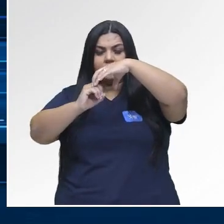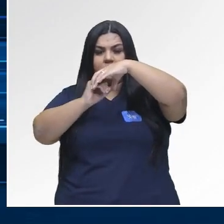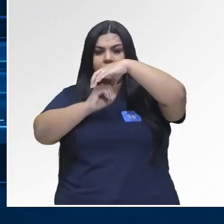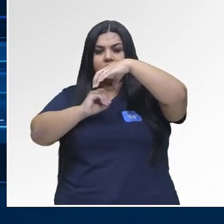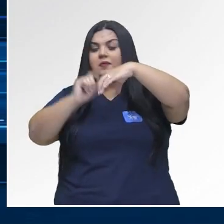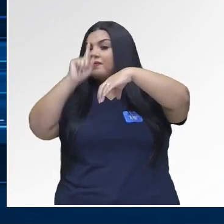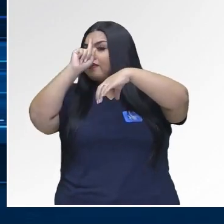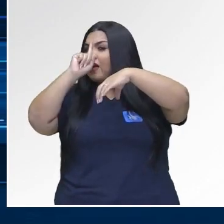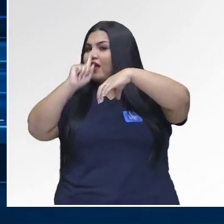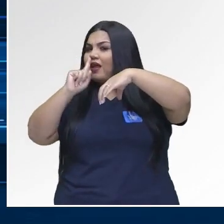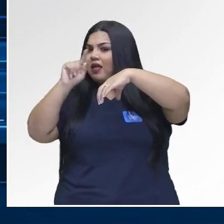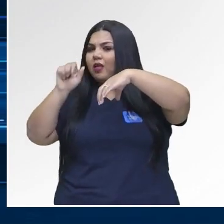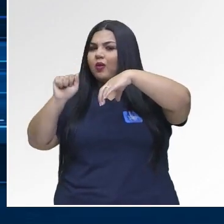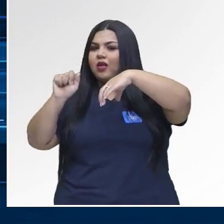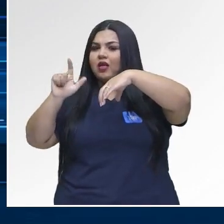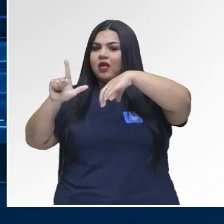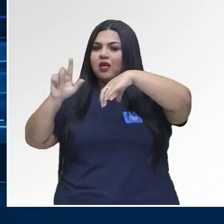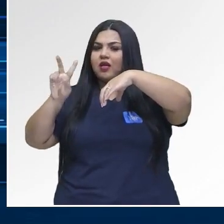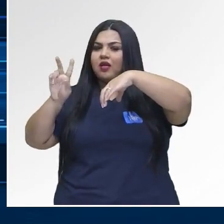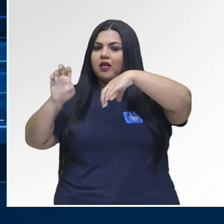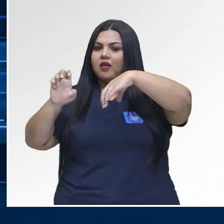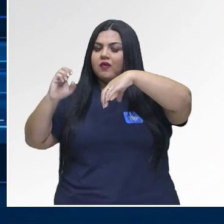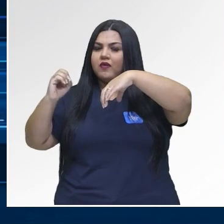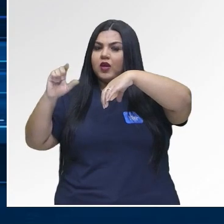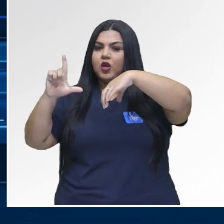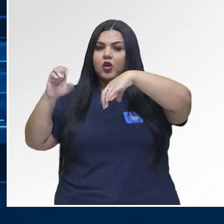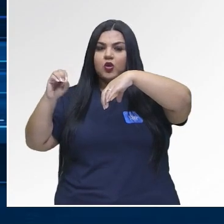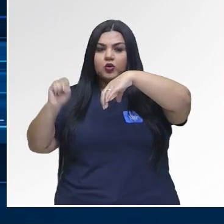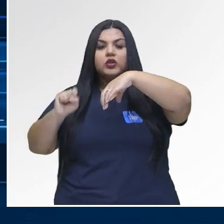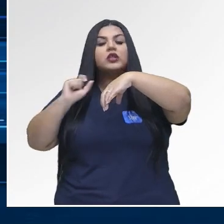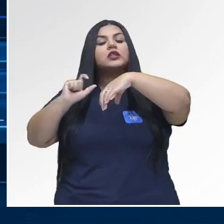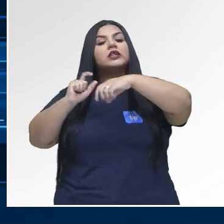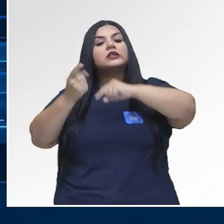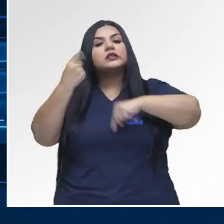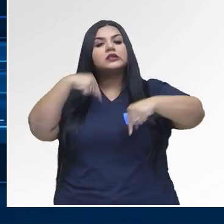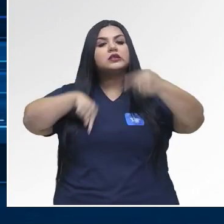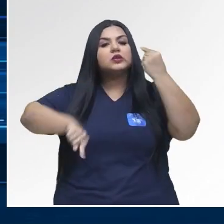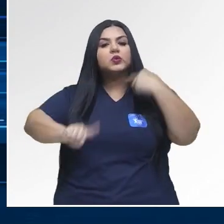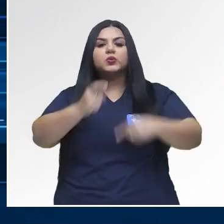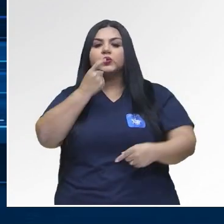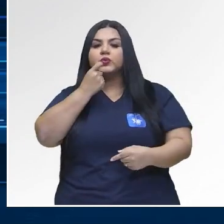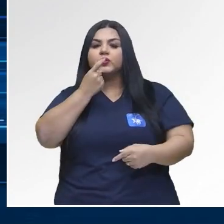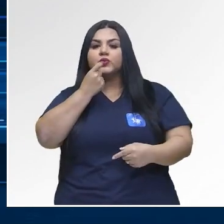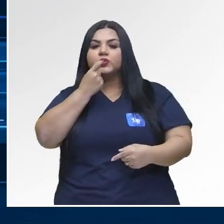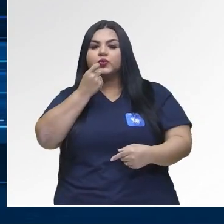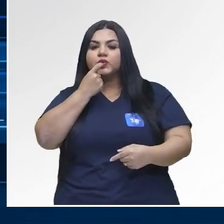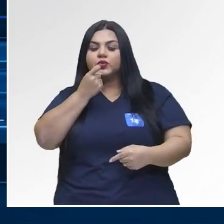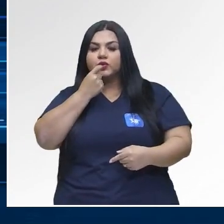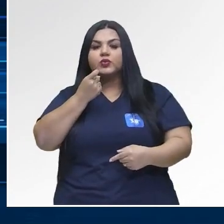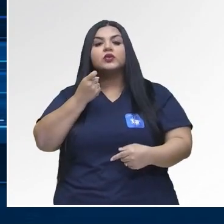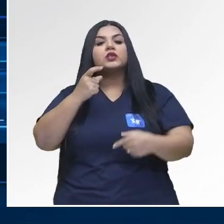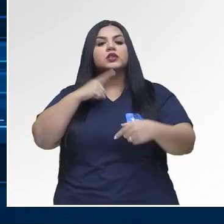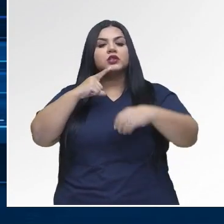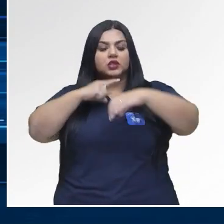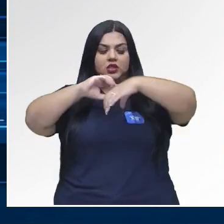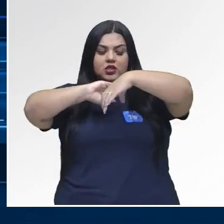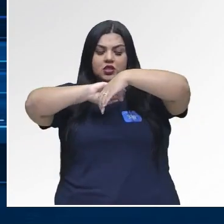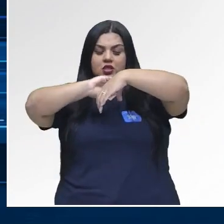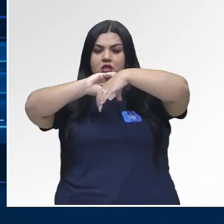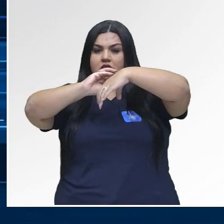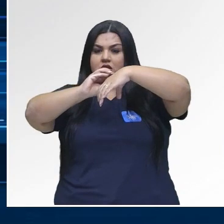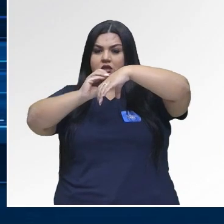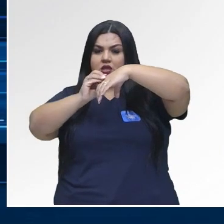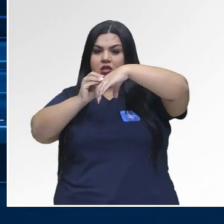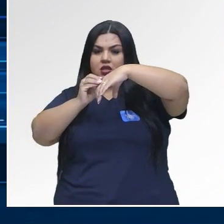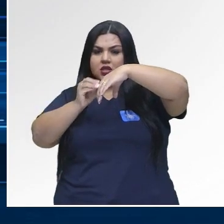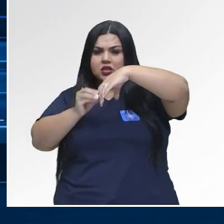alvéolos, ok? E aí o que está acontecendo? A circulação do sangue, né? Aqui dentro dos capilares vocês veem que tem esses